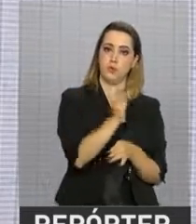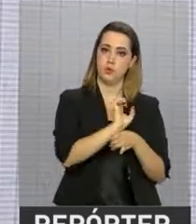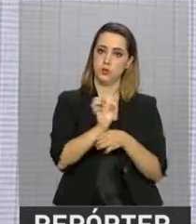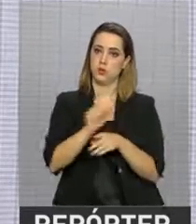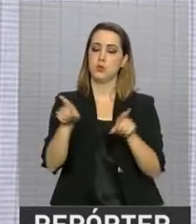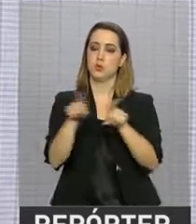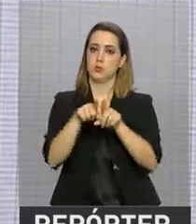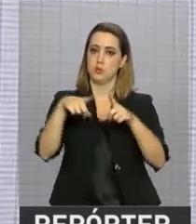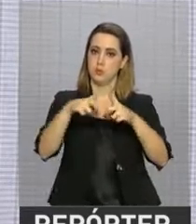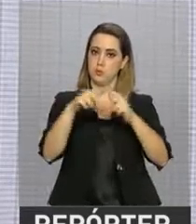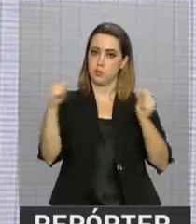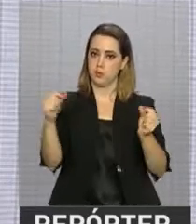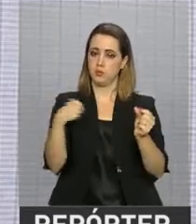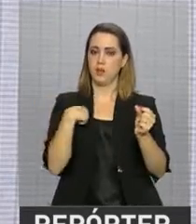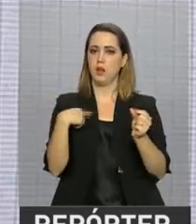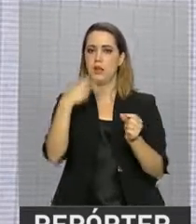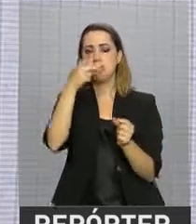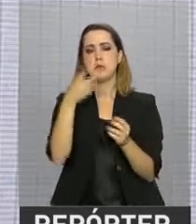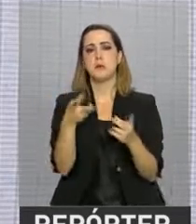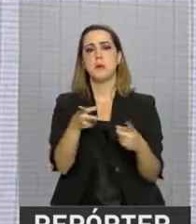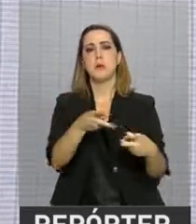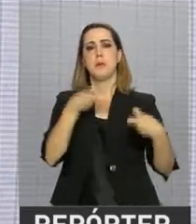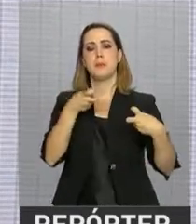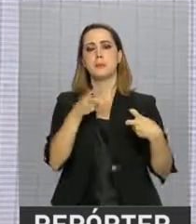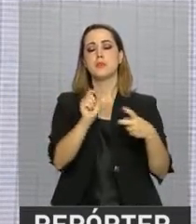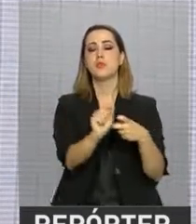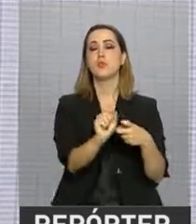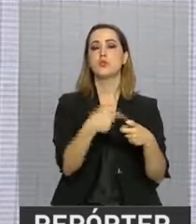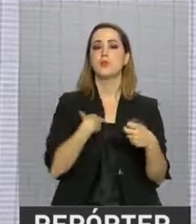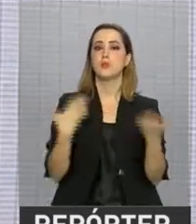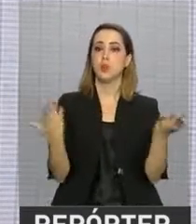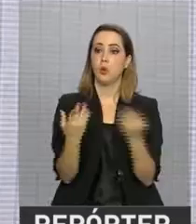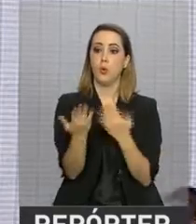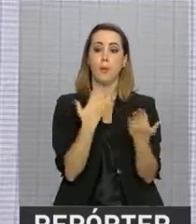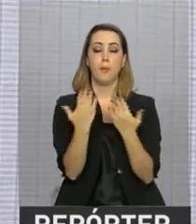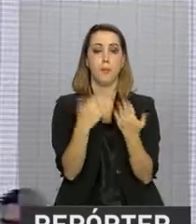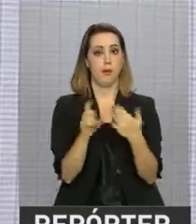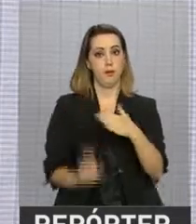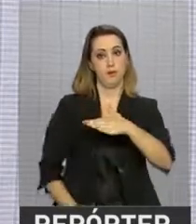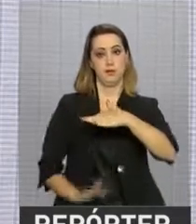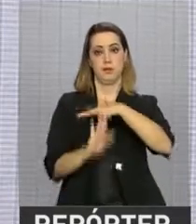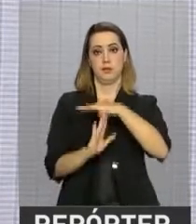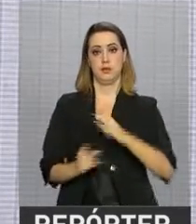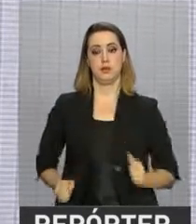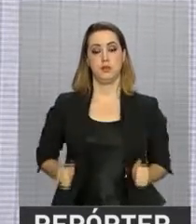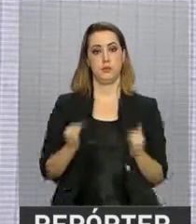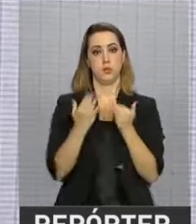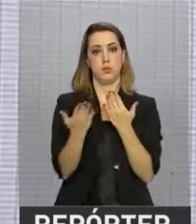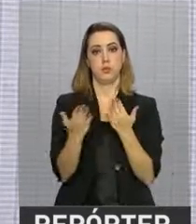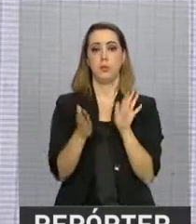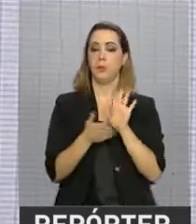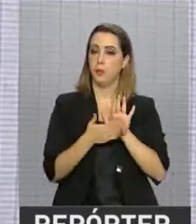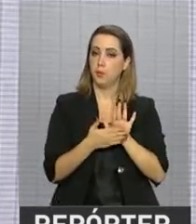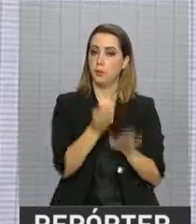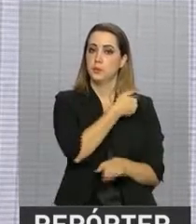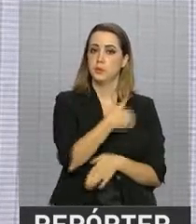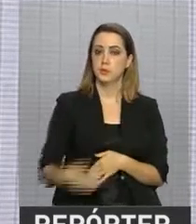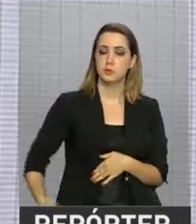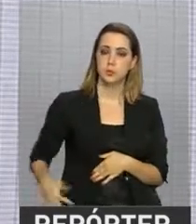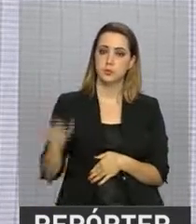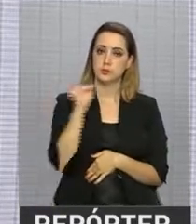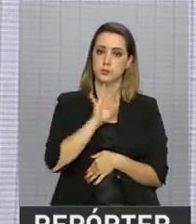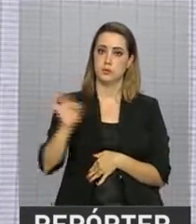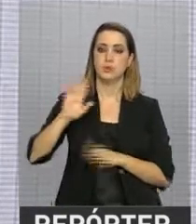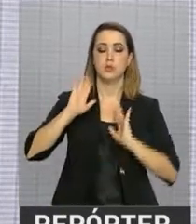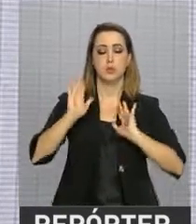as unidades da federação cheguem a um projeto semelhante ao teto de gastos públicos proposto pelo governo federal e que tramita no